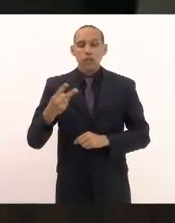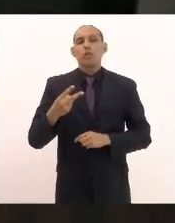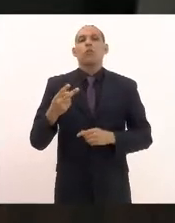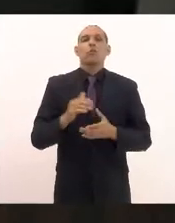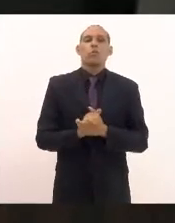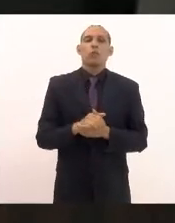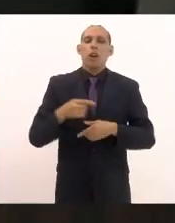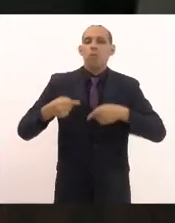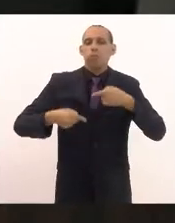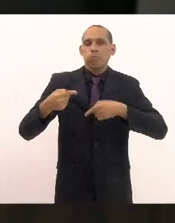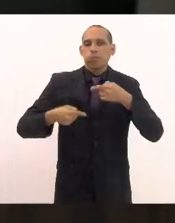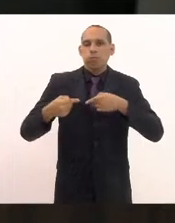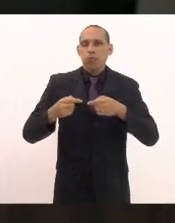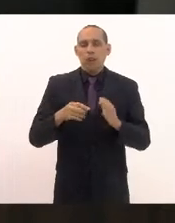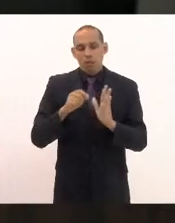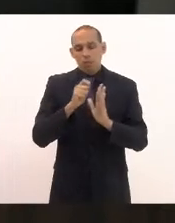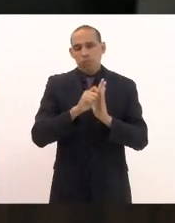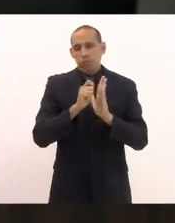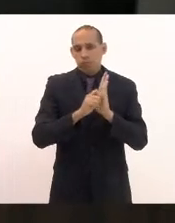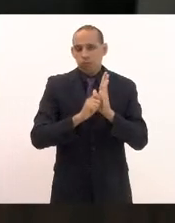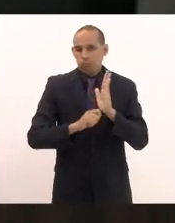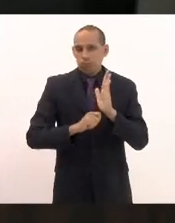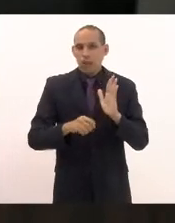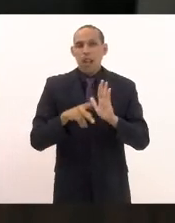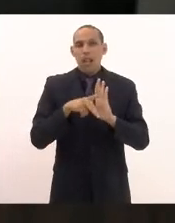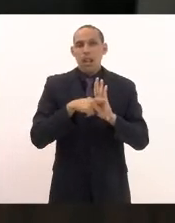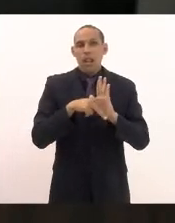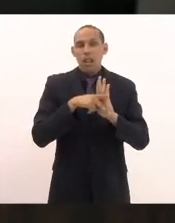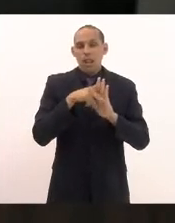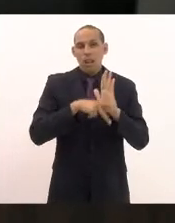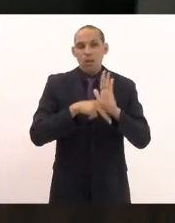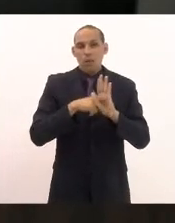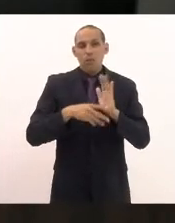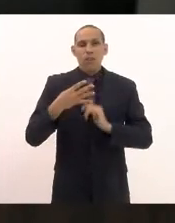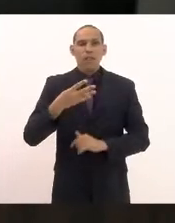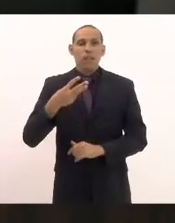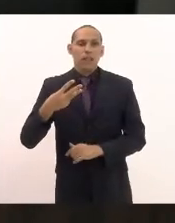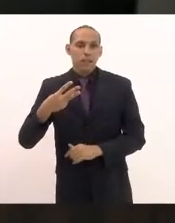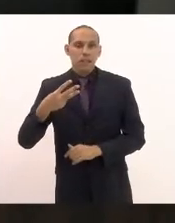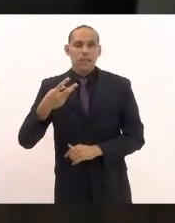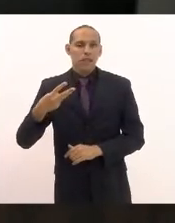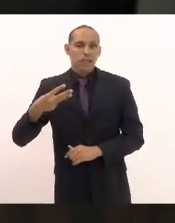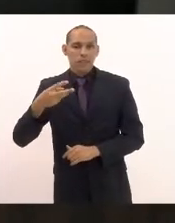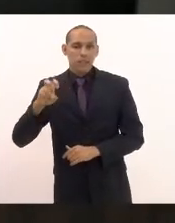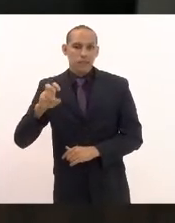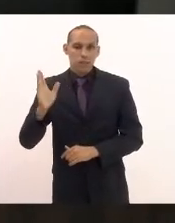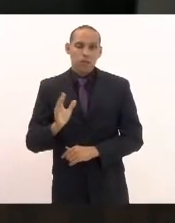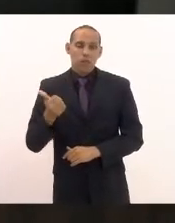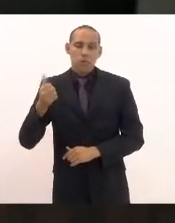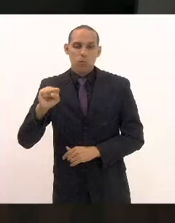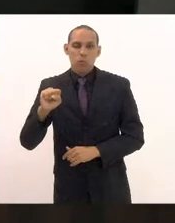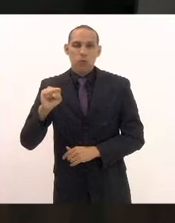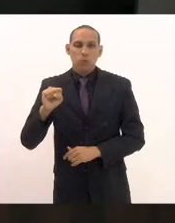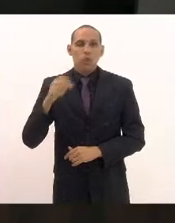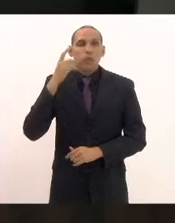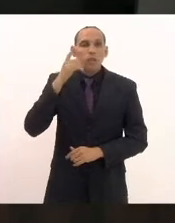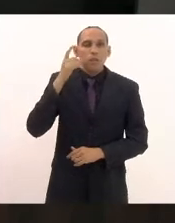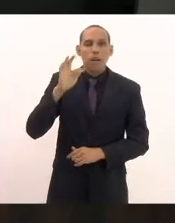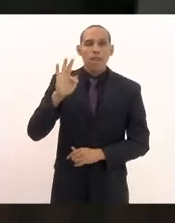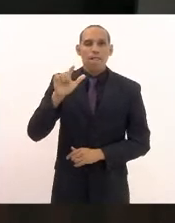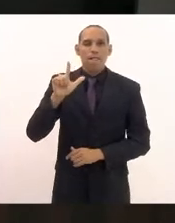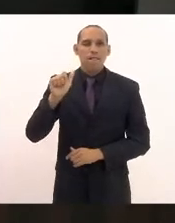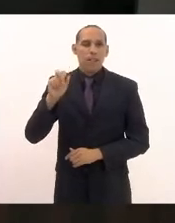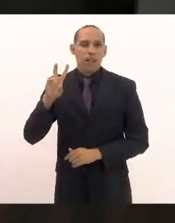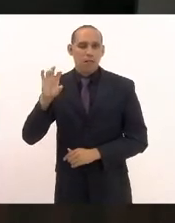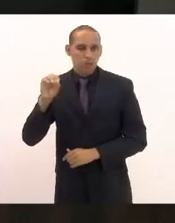redação do vencido. Projeto de lei número 4335-A, de 2018. De autoria do deputado Flávio Serafim,